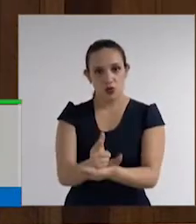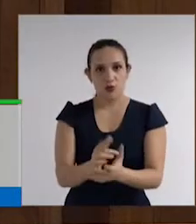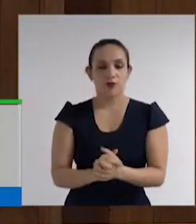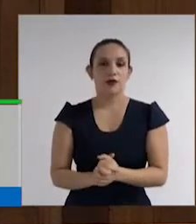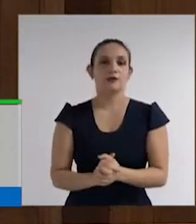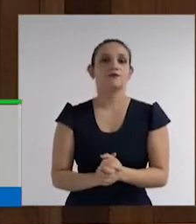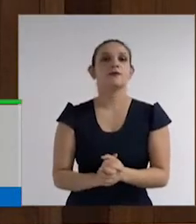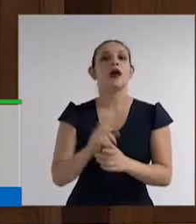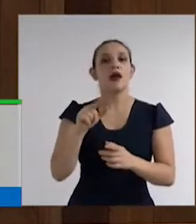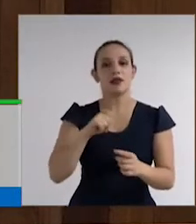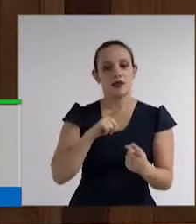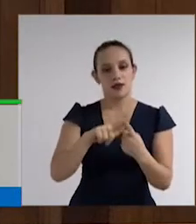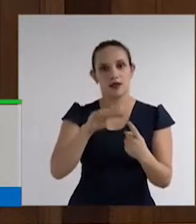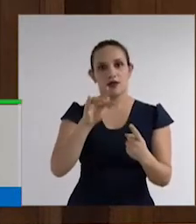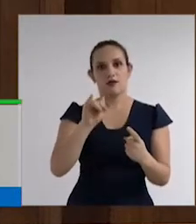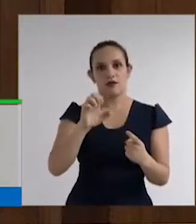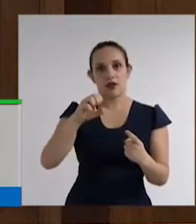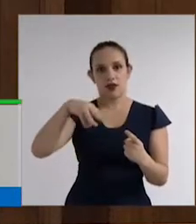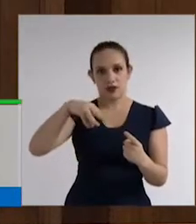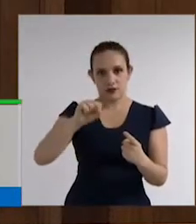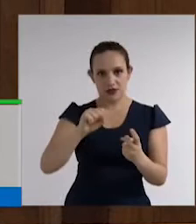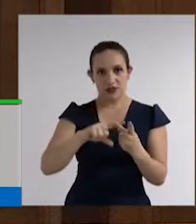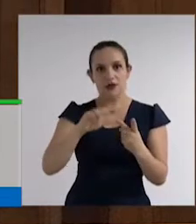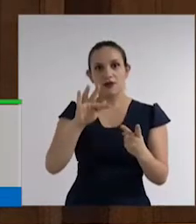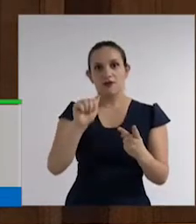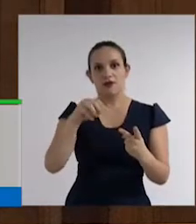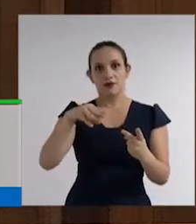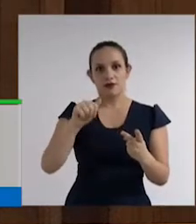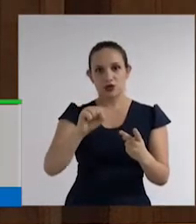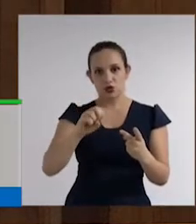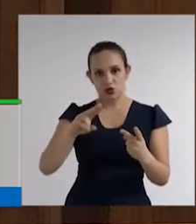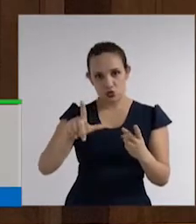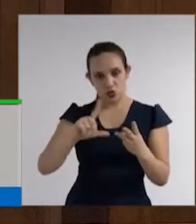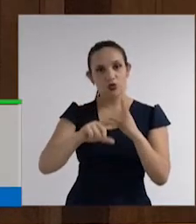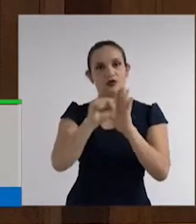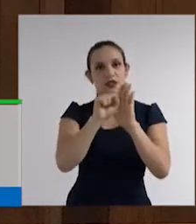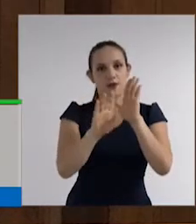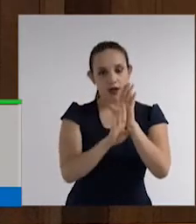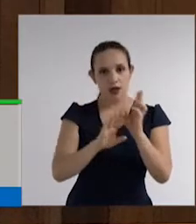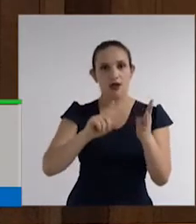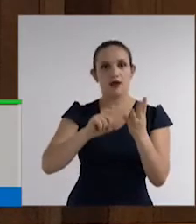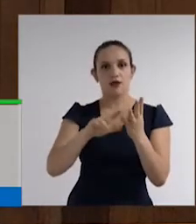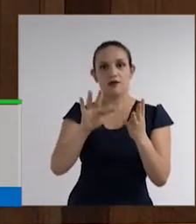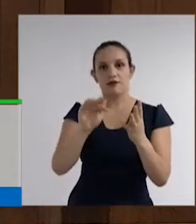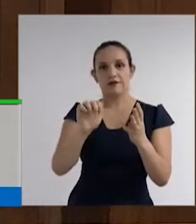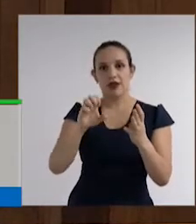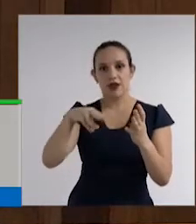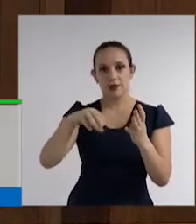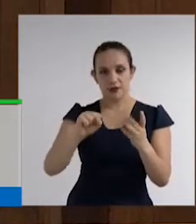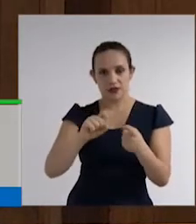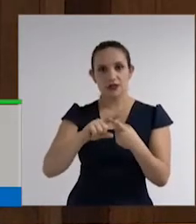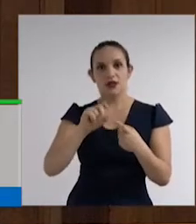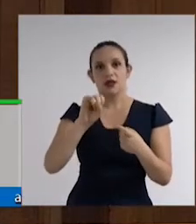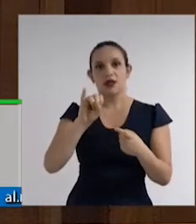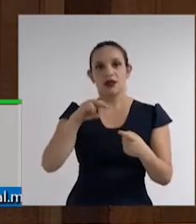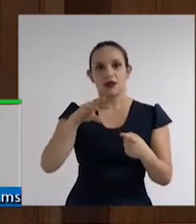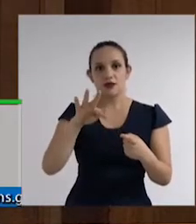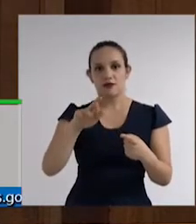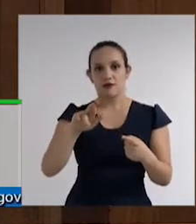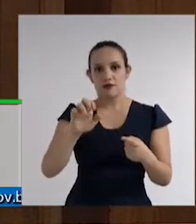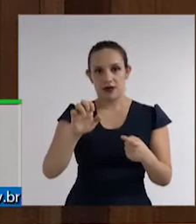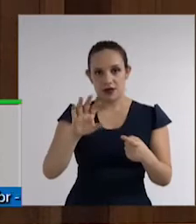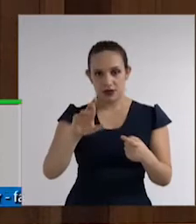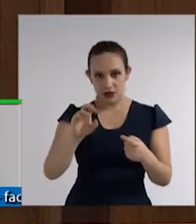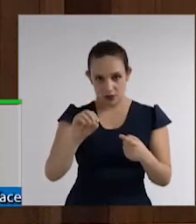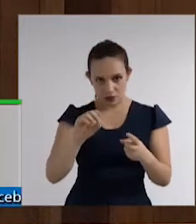FIEMES, pela FamaSul, pela FEComércio, pelo SEBRAE, pela FAEMES, pela Infraero, pelo